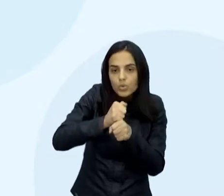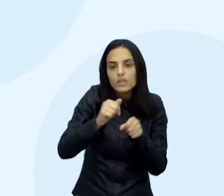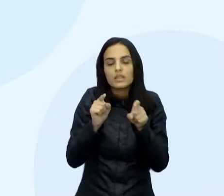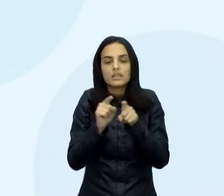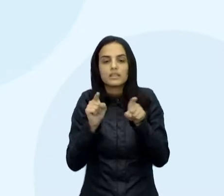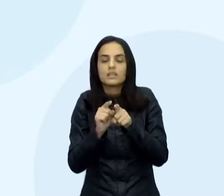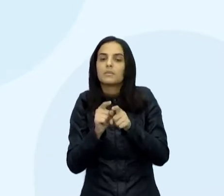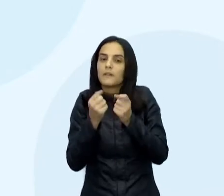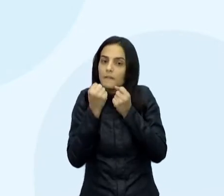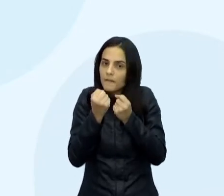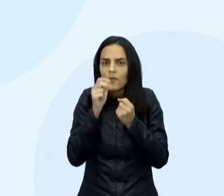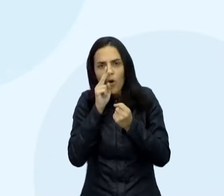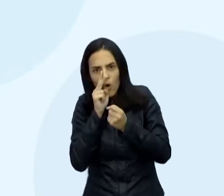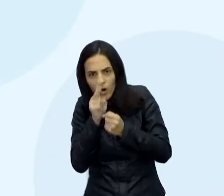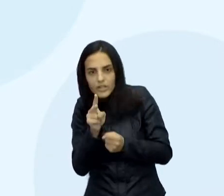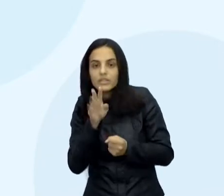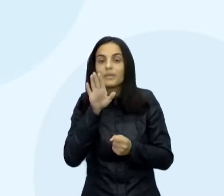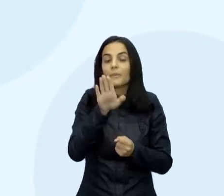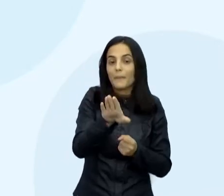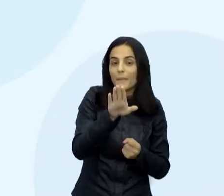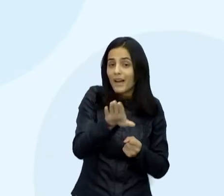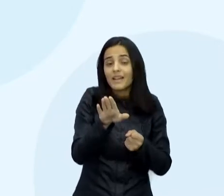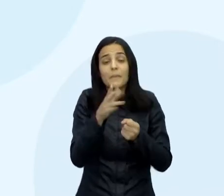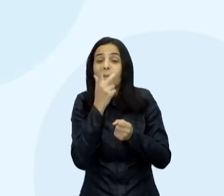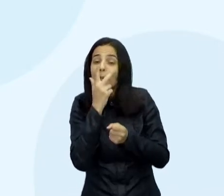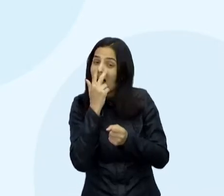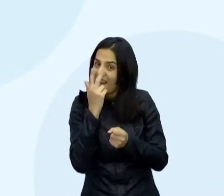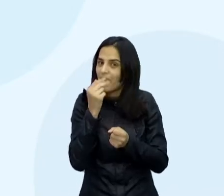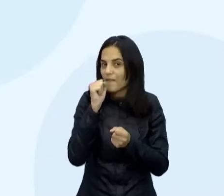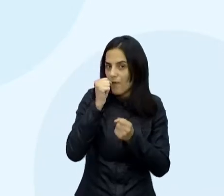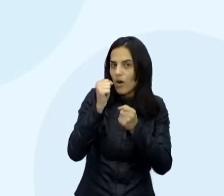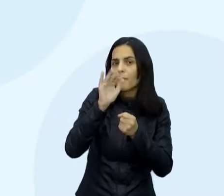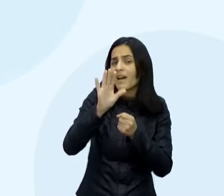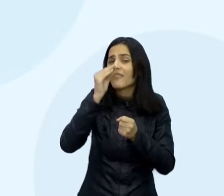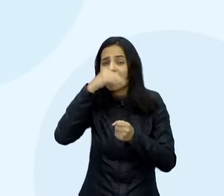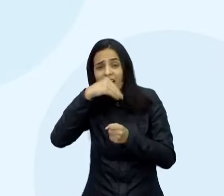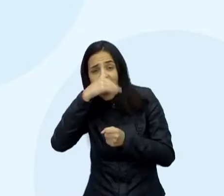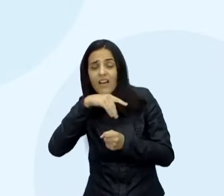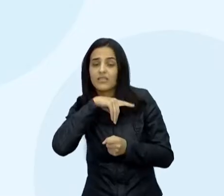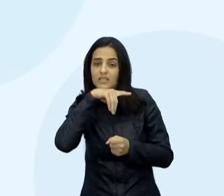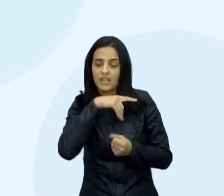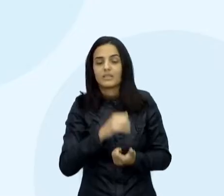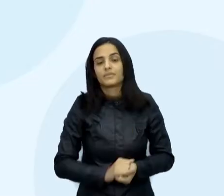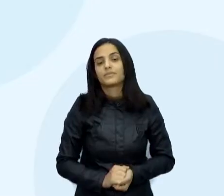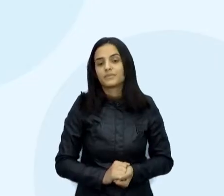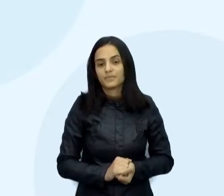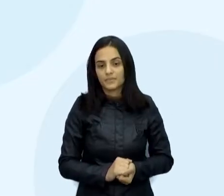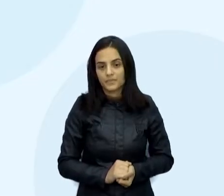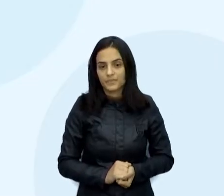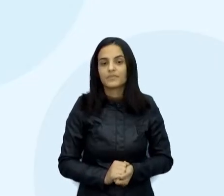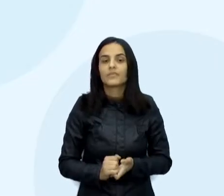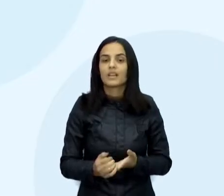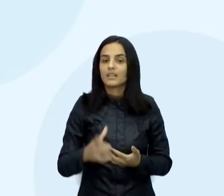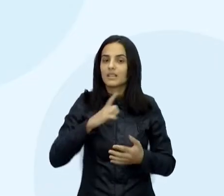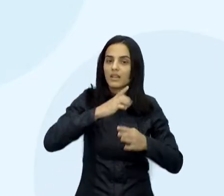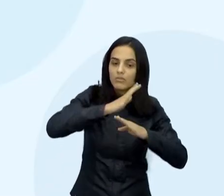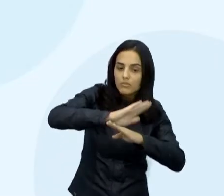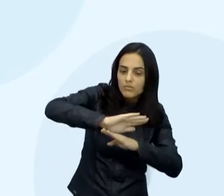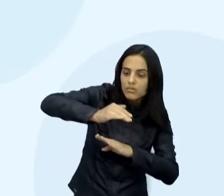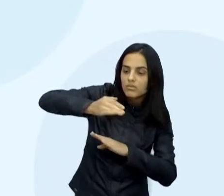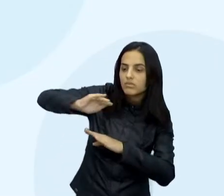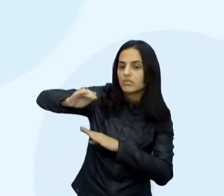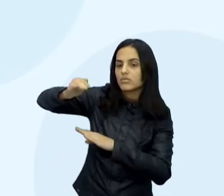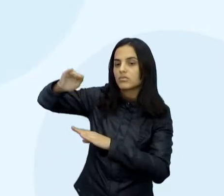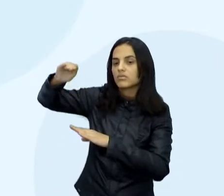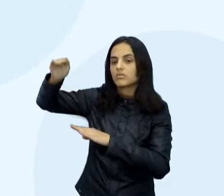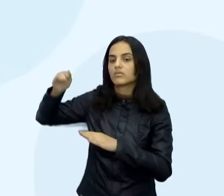de grande resistência, é na verdade muito frágil. Sua espessura é variável, sendo maior onde há grandes montanhas e